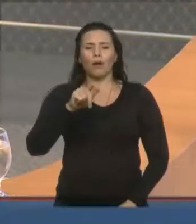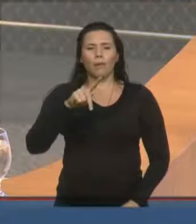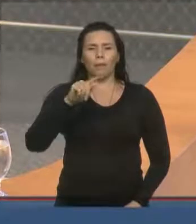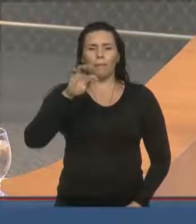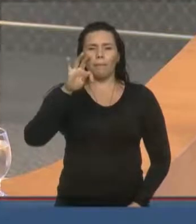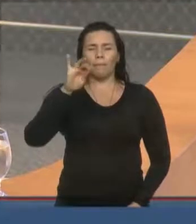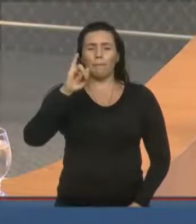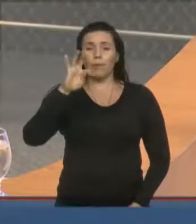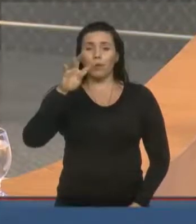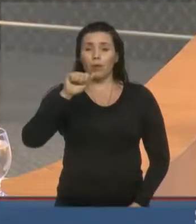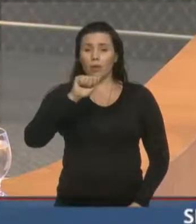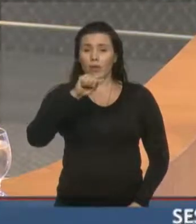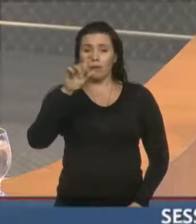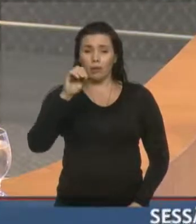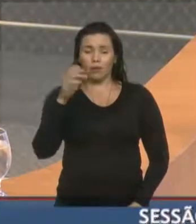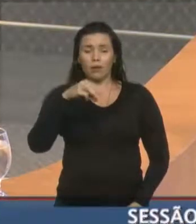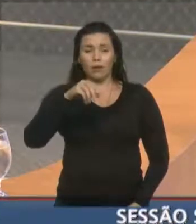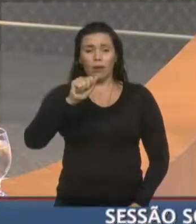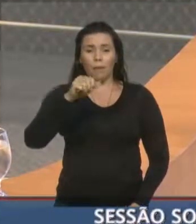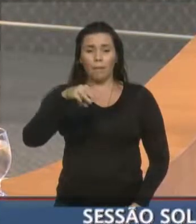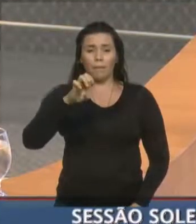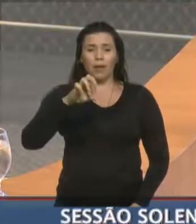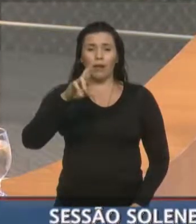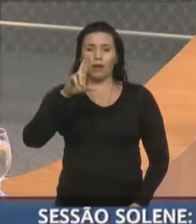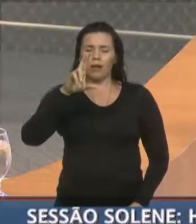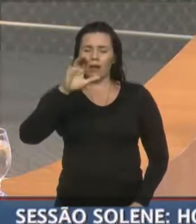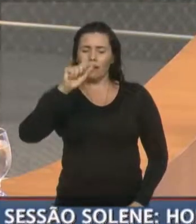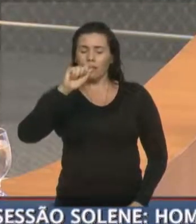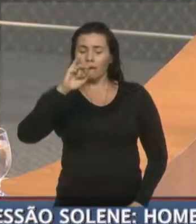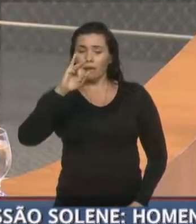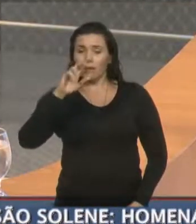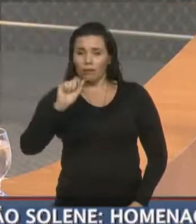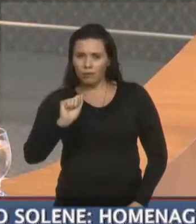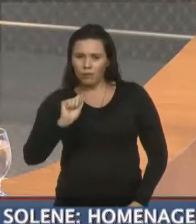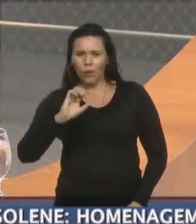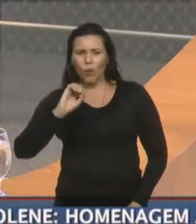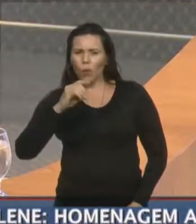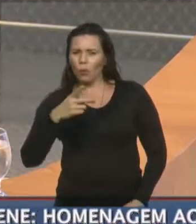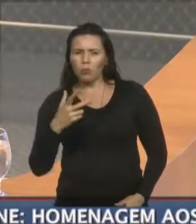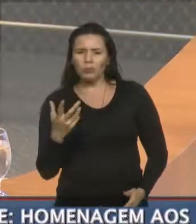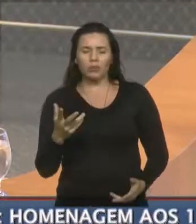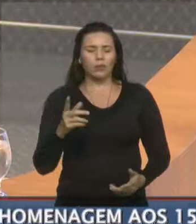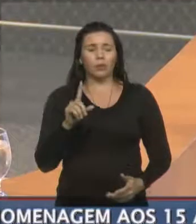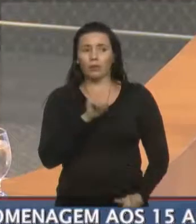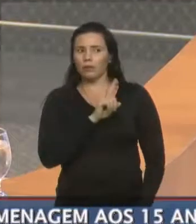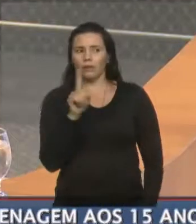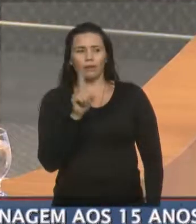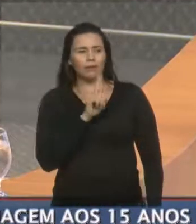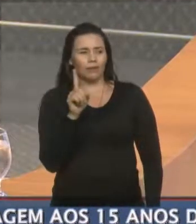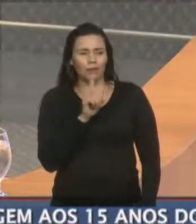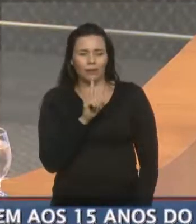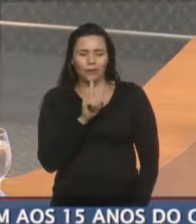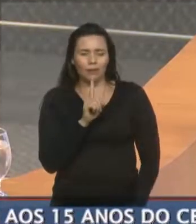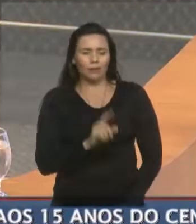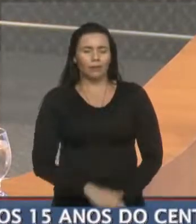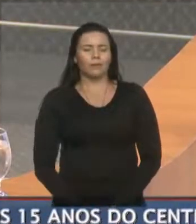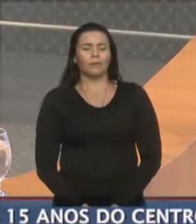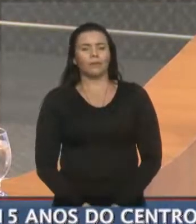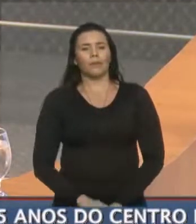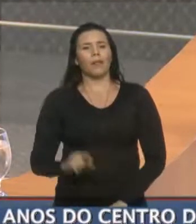casa ainda mais honrosa, vocês abrilhantam esse ambiente e vocês demonstram que valeu a pena lutar para chegar até